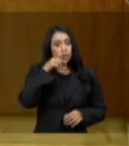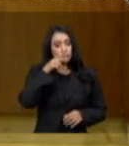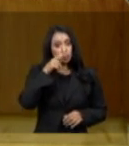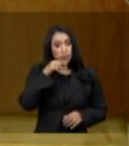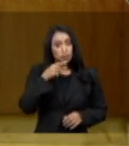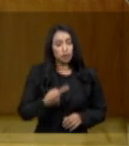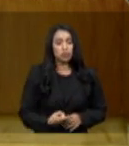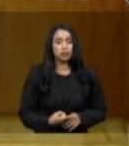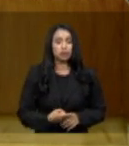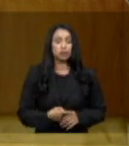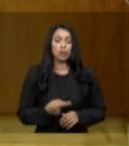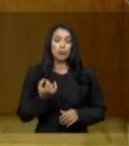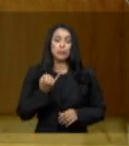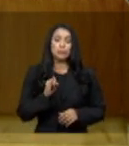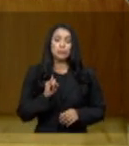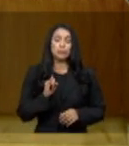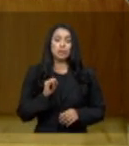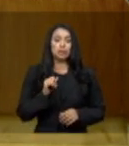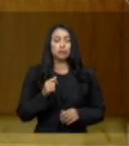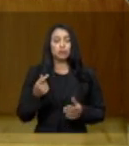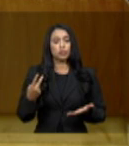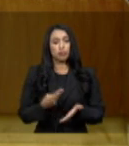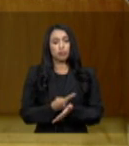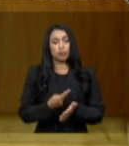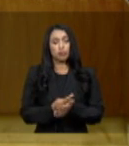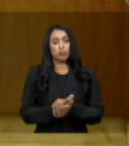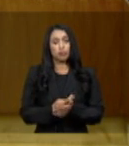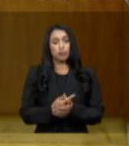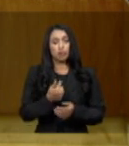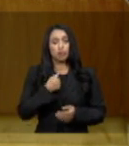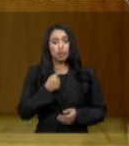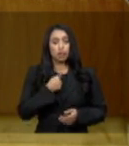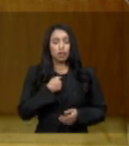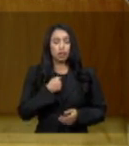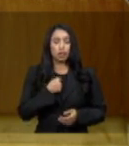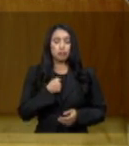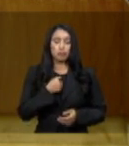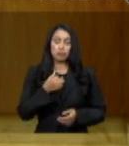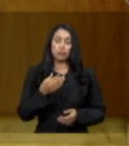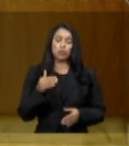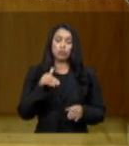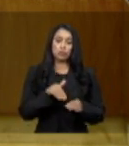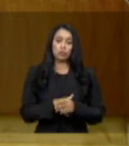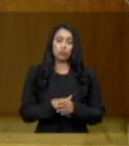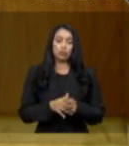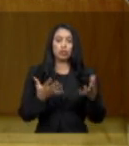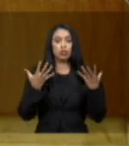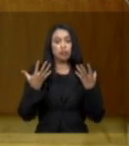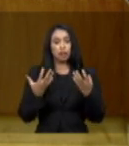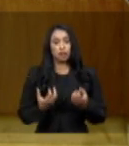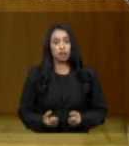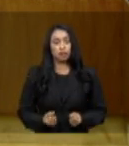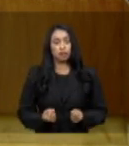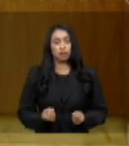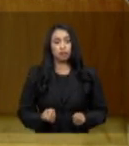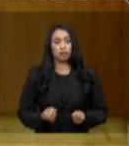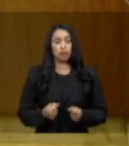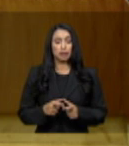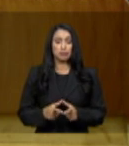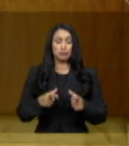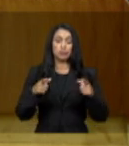interpretação equivocada eu então adiro a posição da maioria e